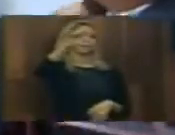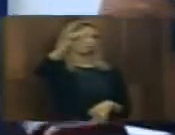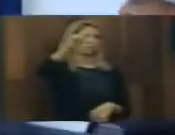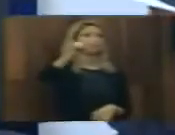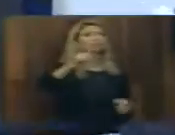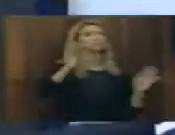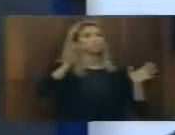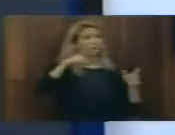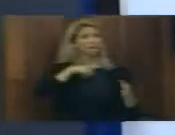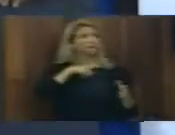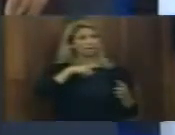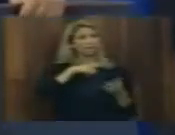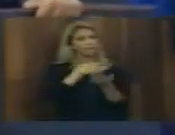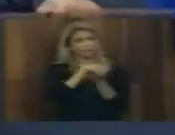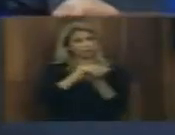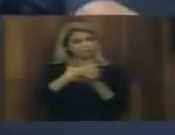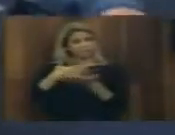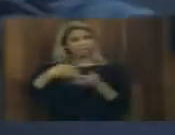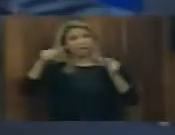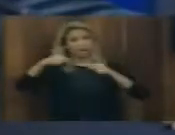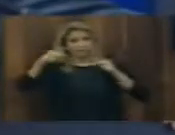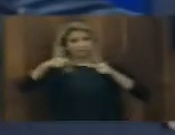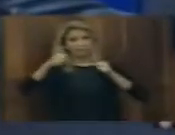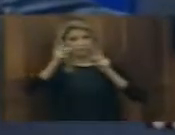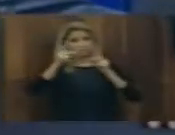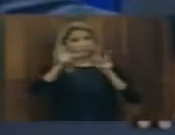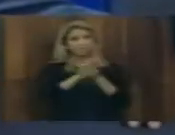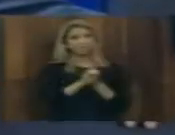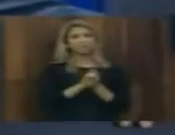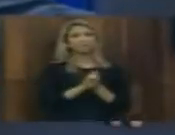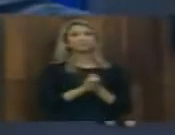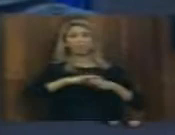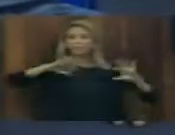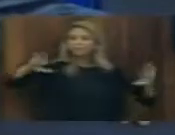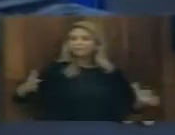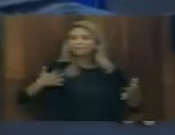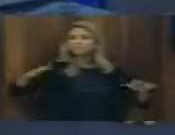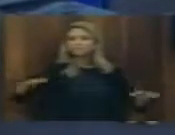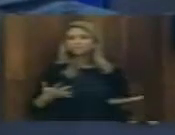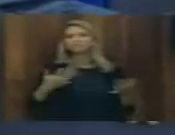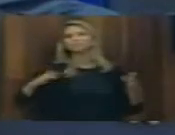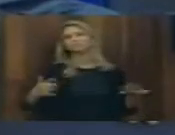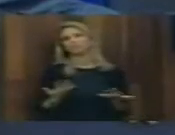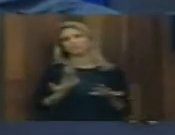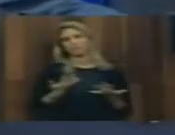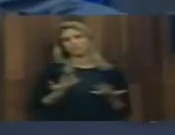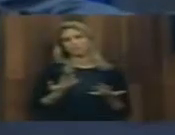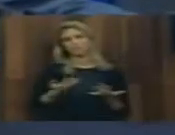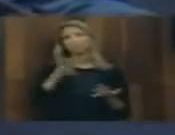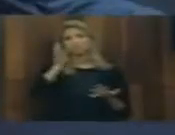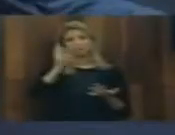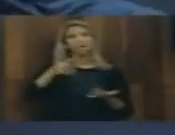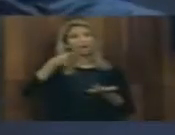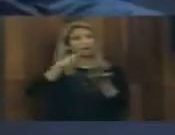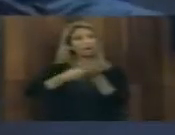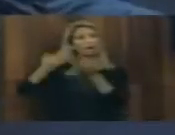para vir para esta casa também com veto. Que é o incentivo, que é acordado